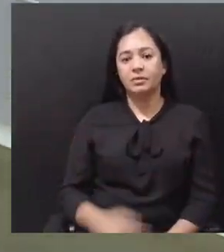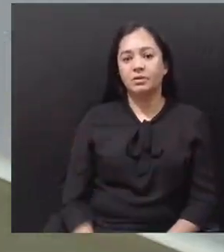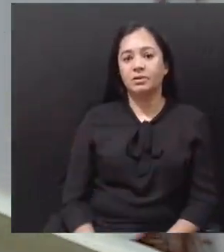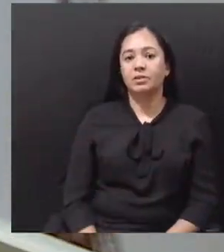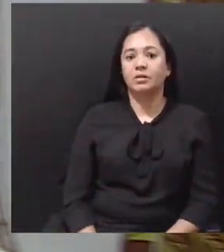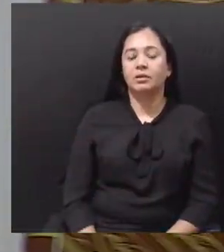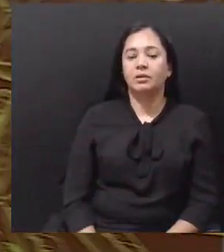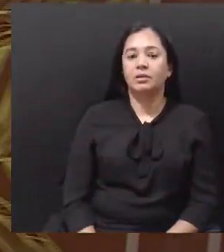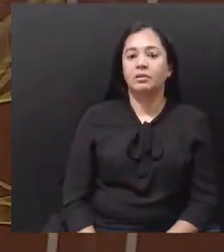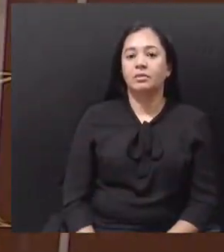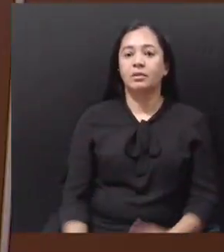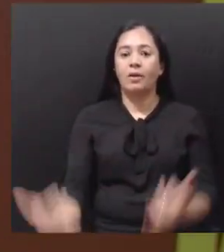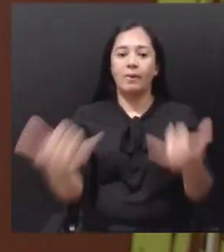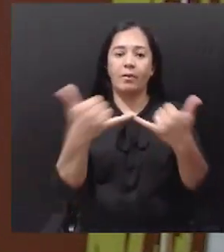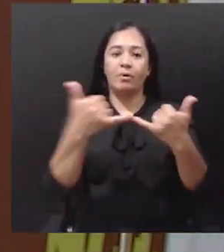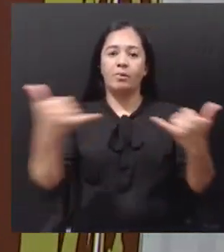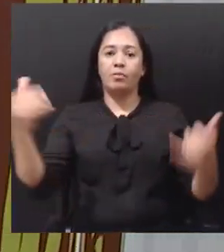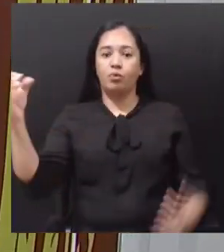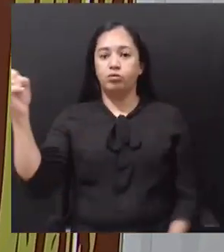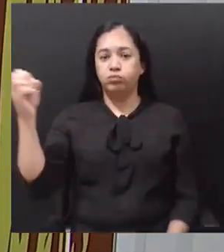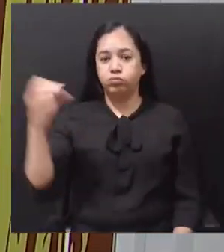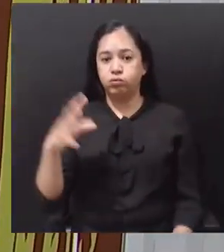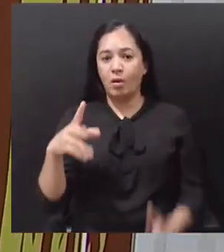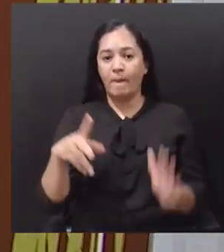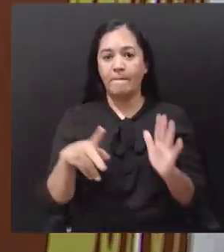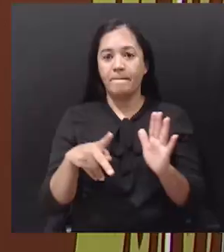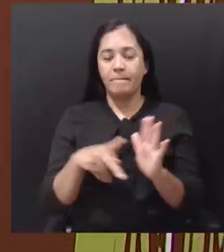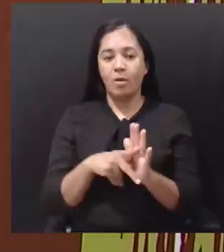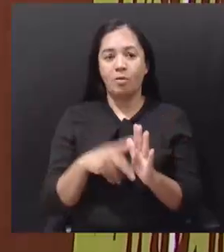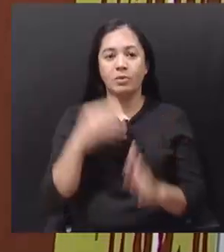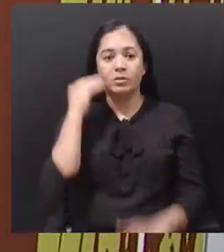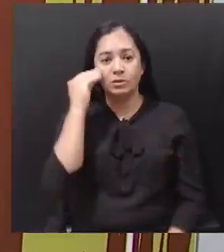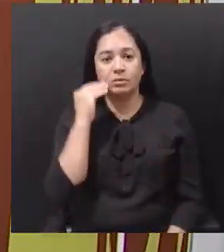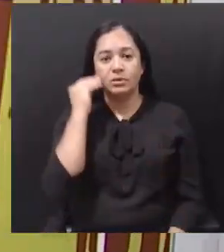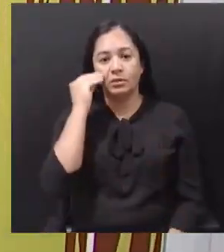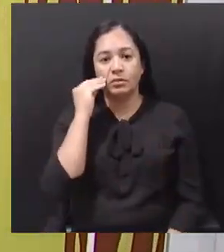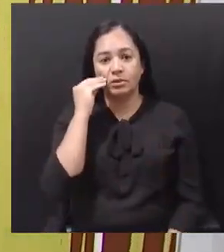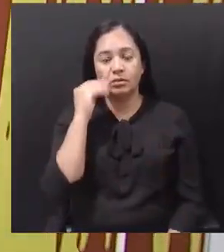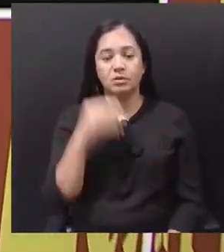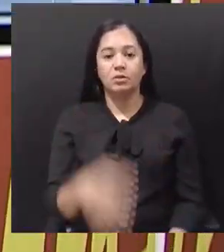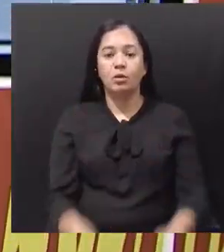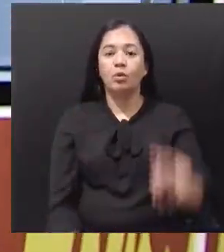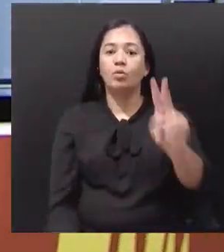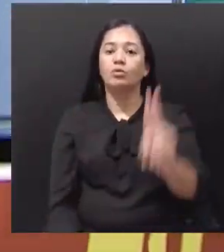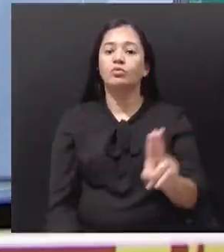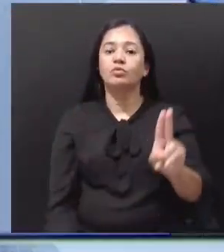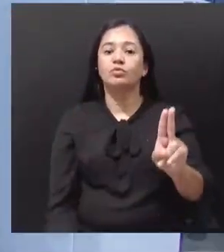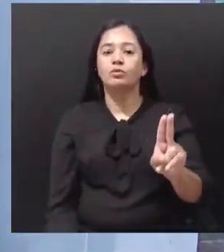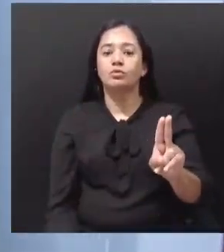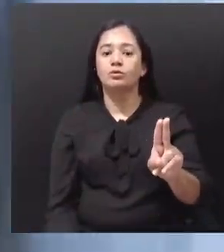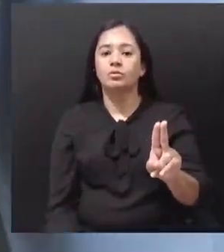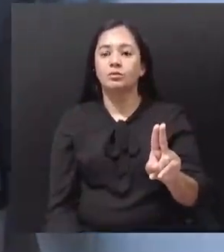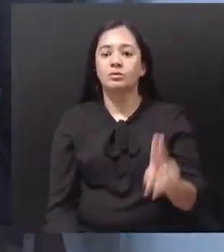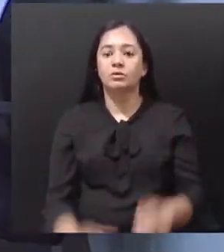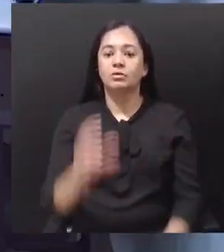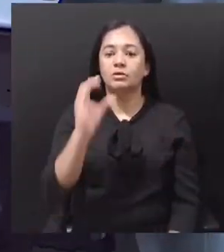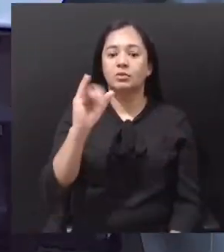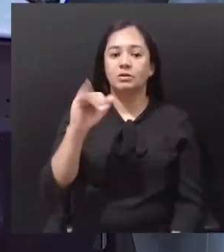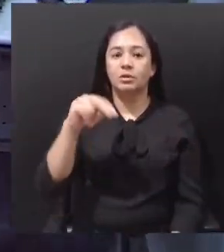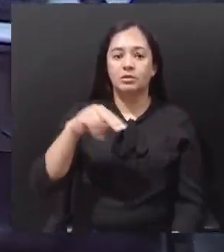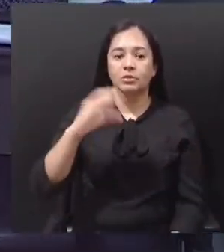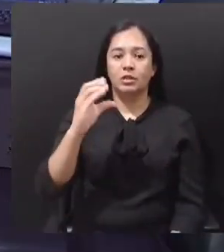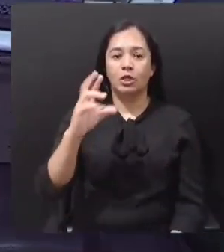luz do Sirius. É uma estação experimental que usa o que a gente chama de luz síncrotron para fazer pesquisa, né? Para